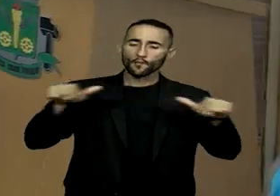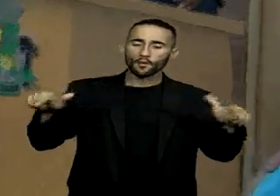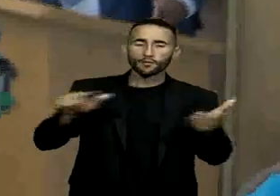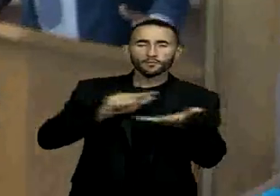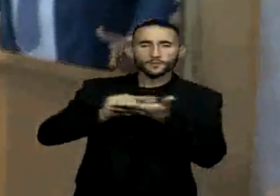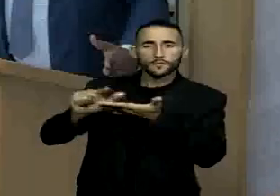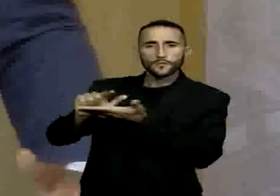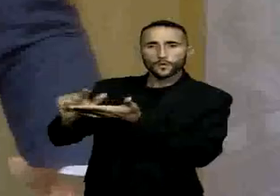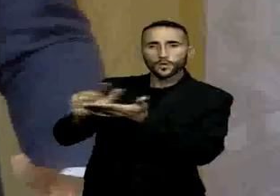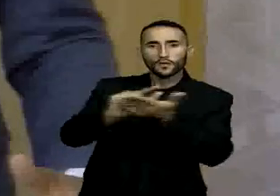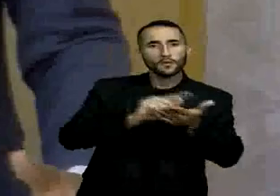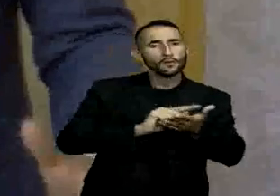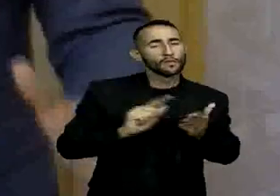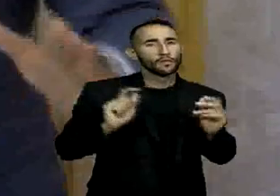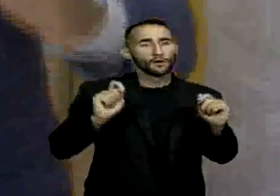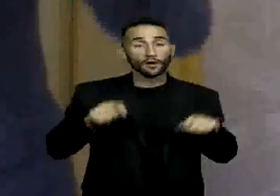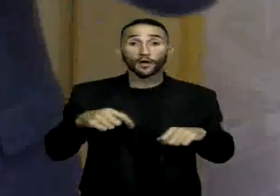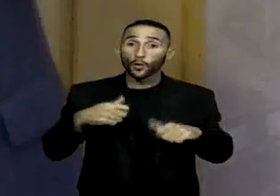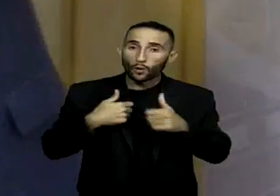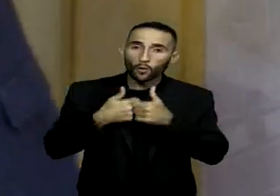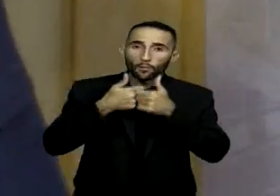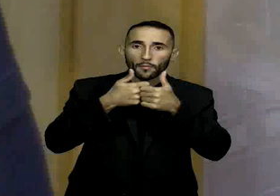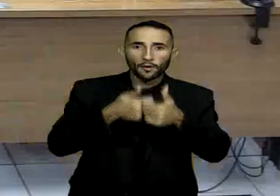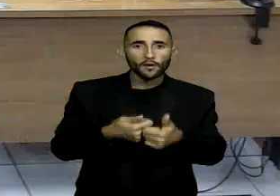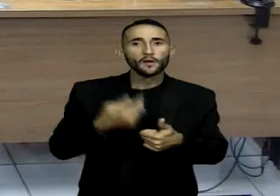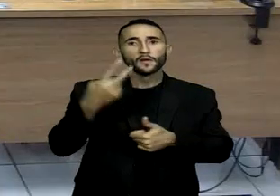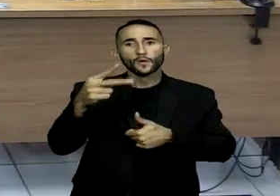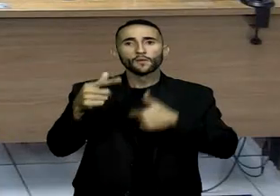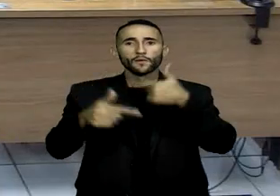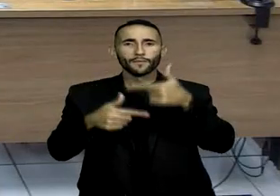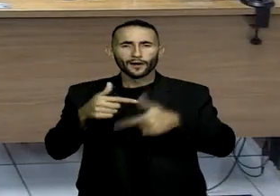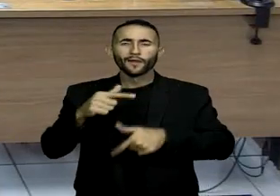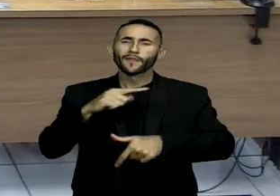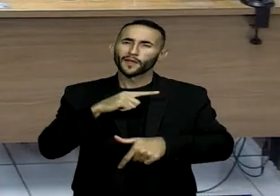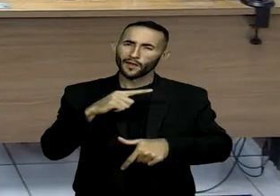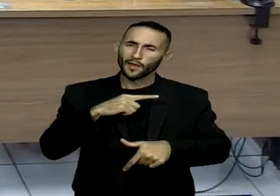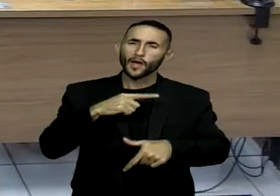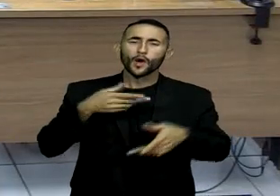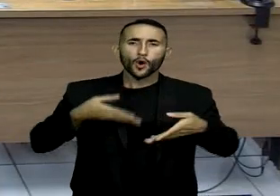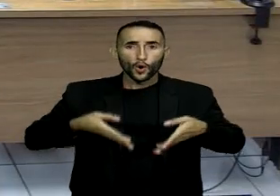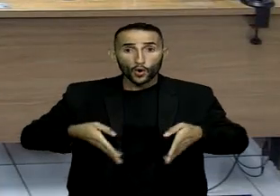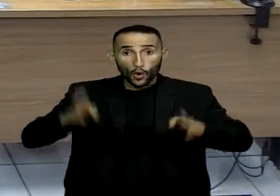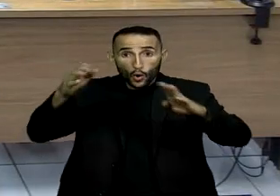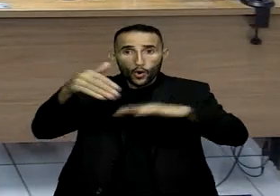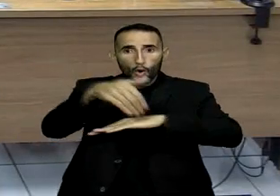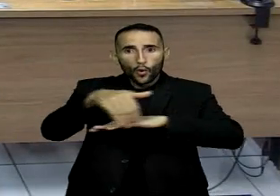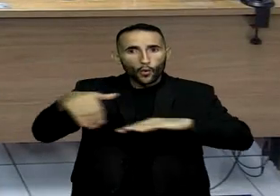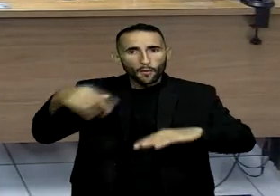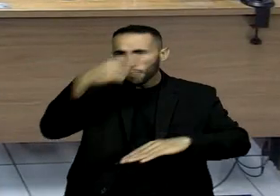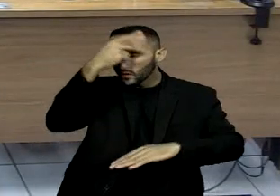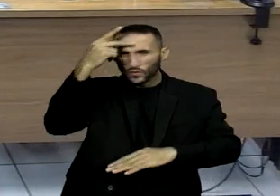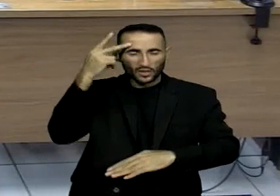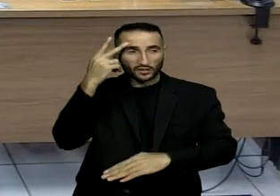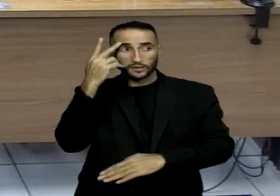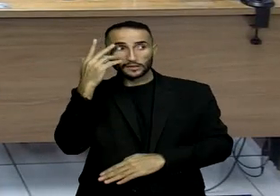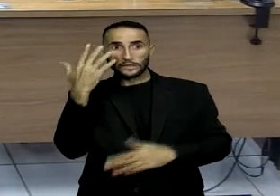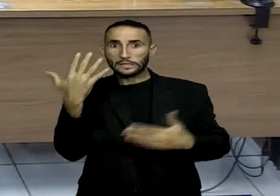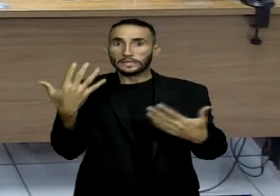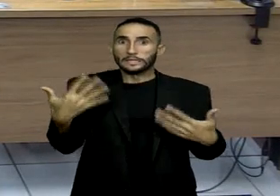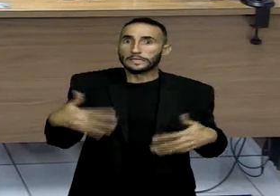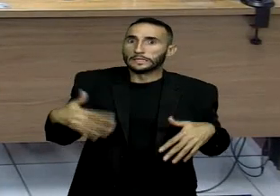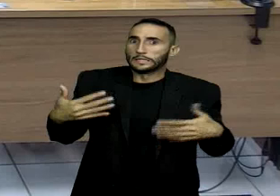Eu tenho umas vielas aí, uns escadão aí, que muita gente não queria nem passar por esse